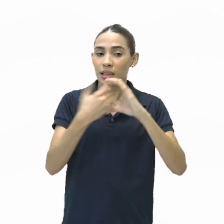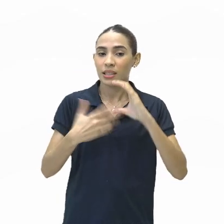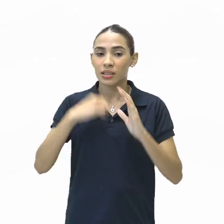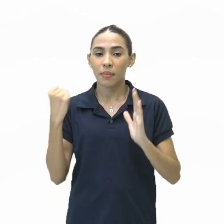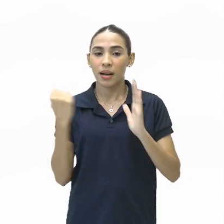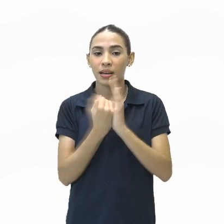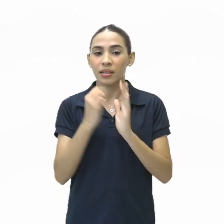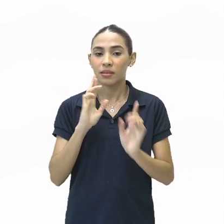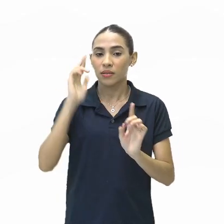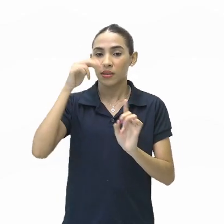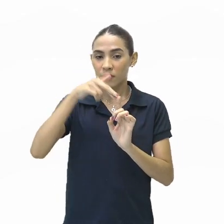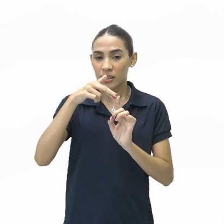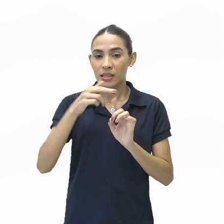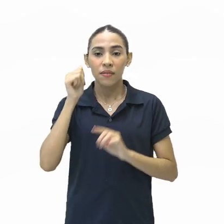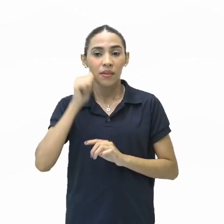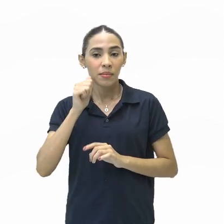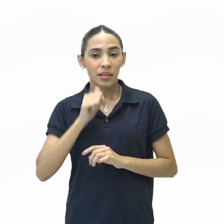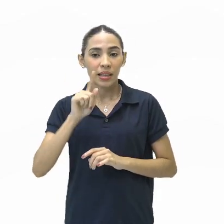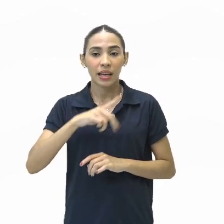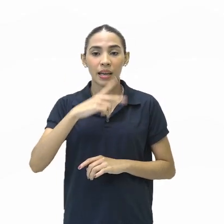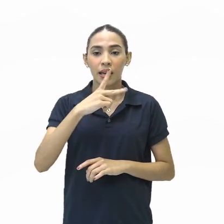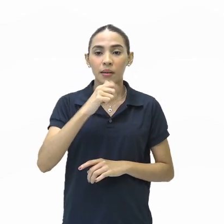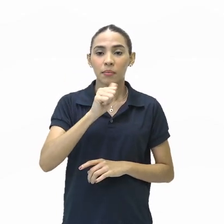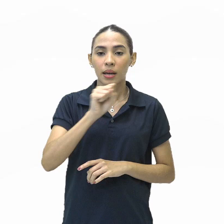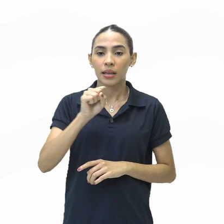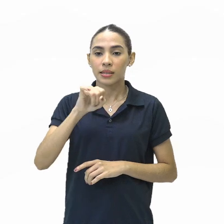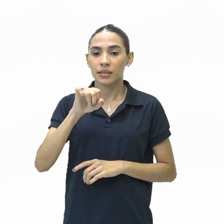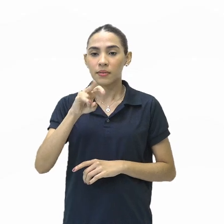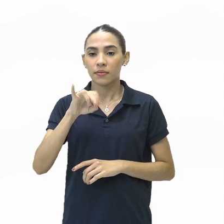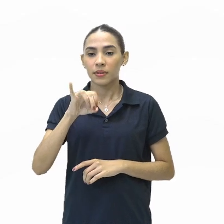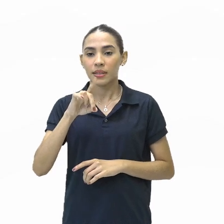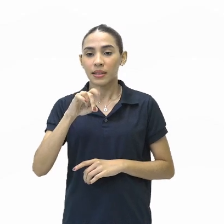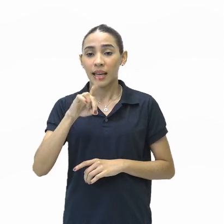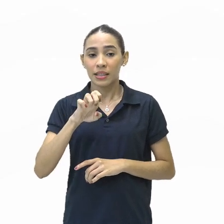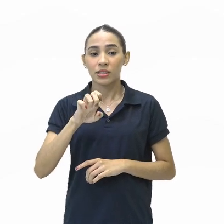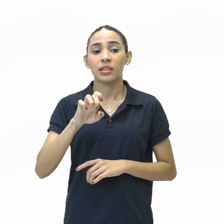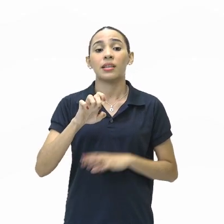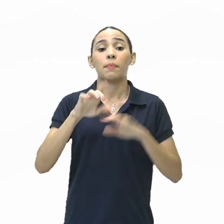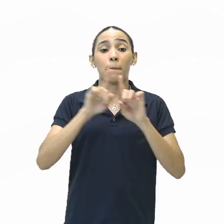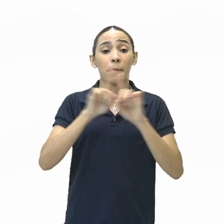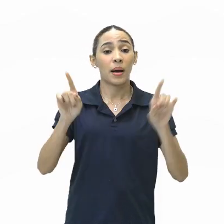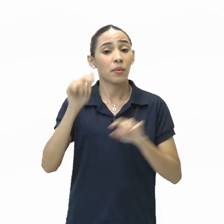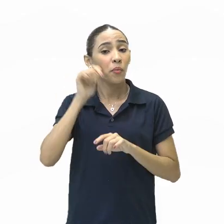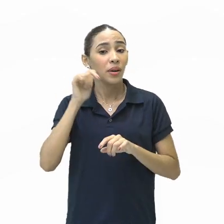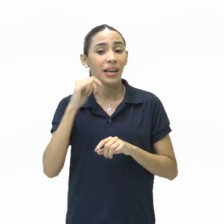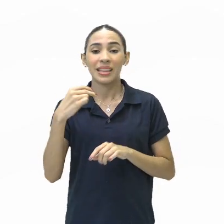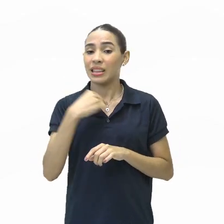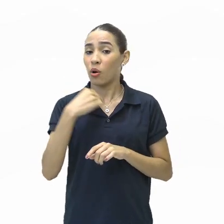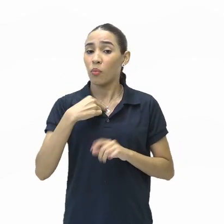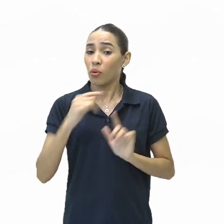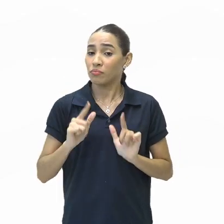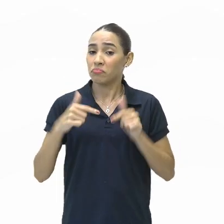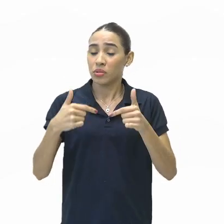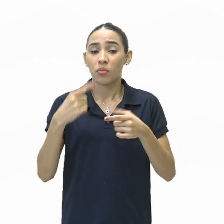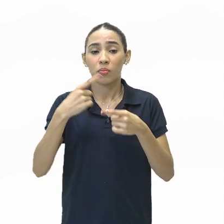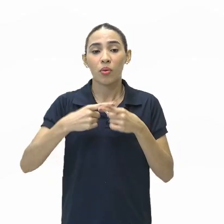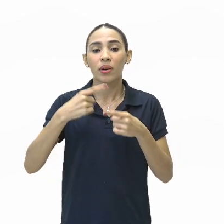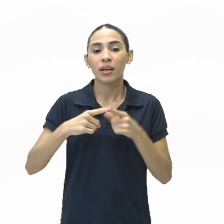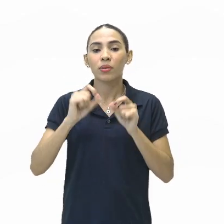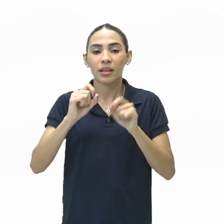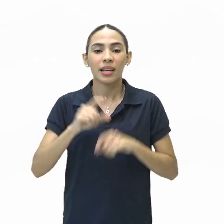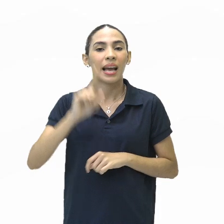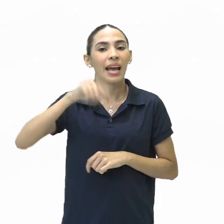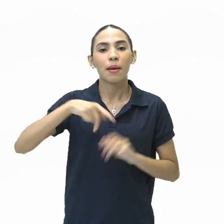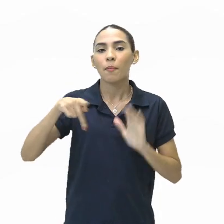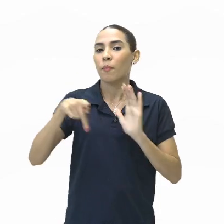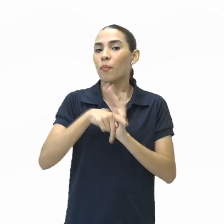marcante na personagem feminina é a passividade. Logo, a mulher não pode ter iniciativa porque